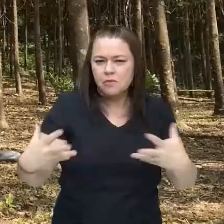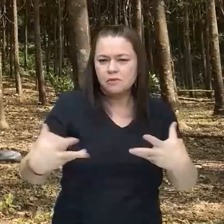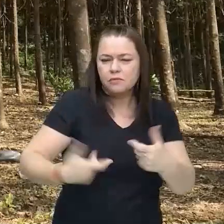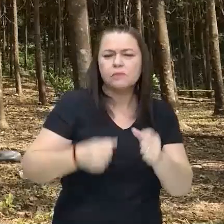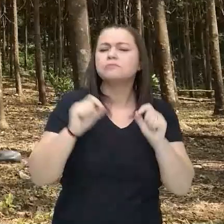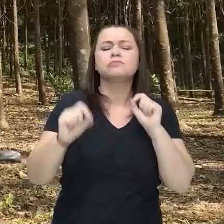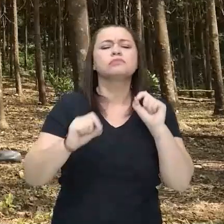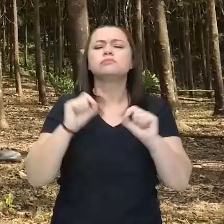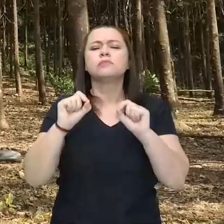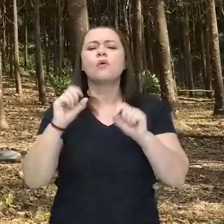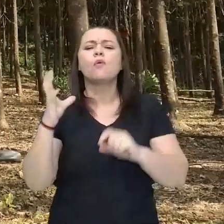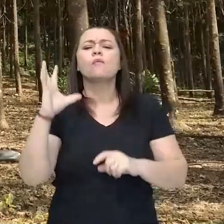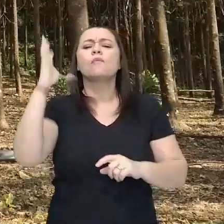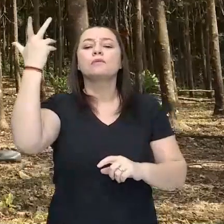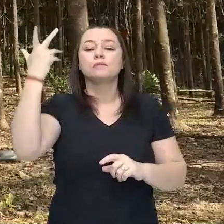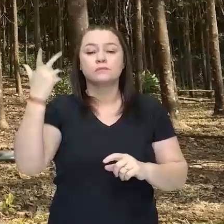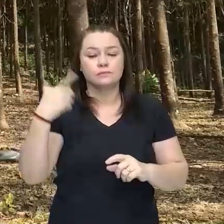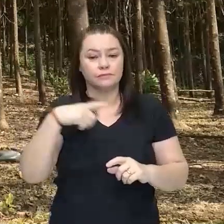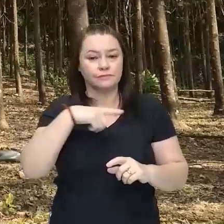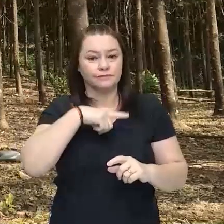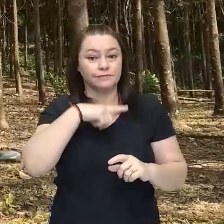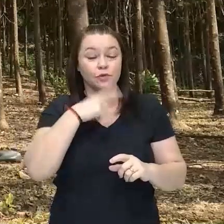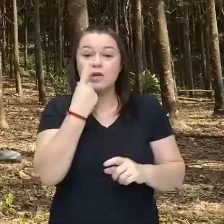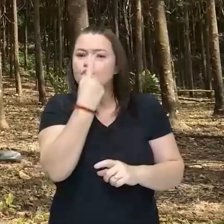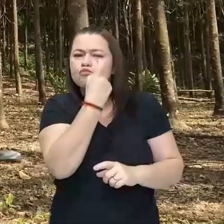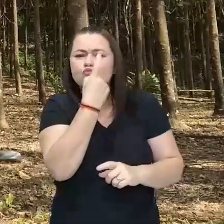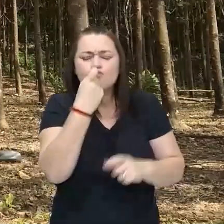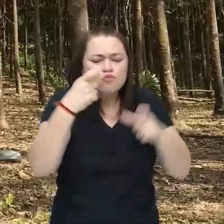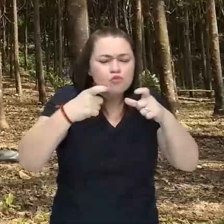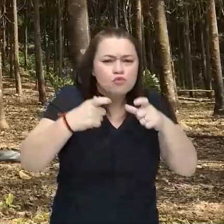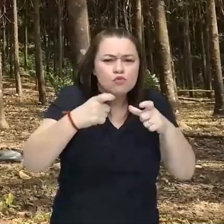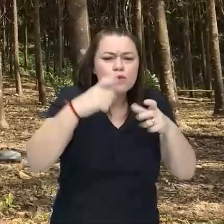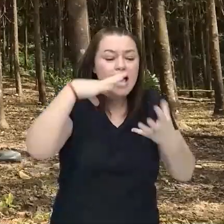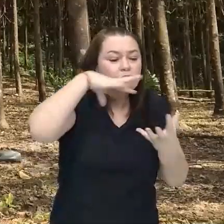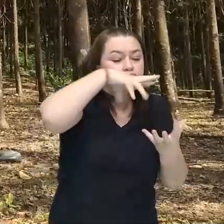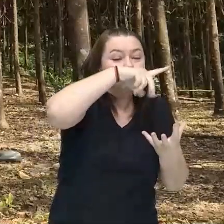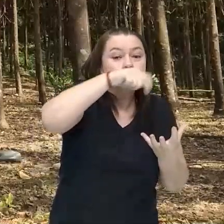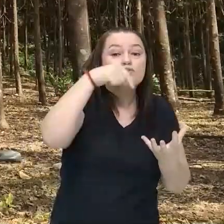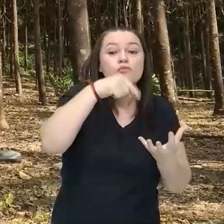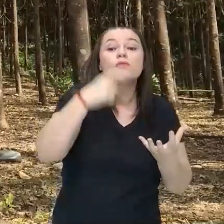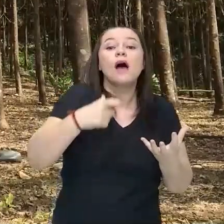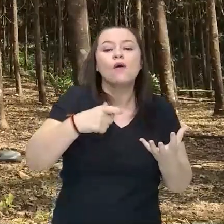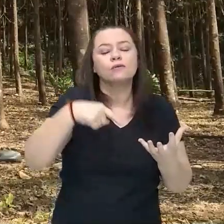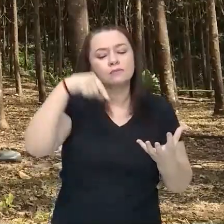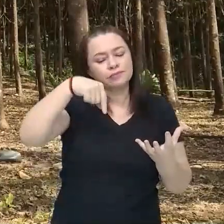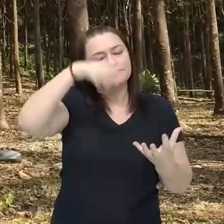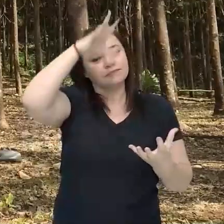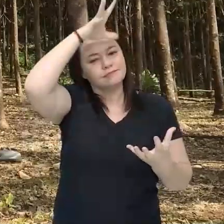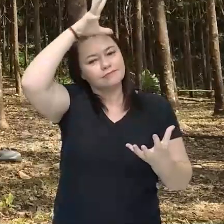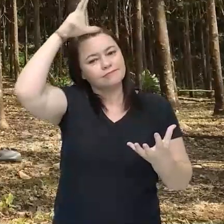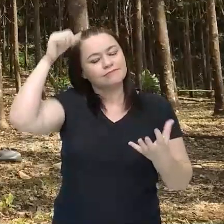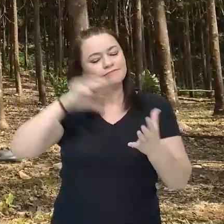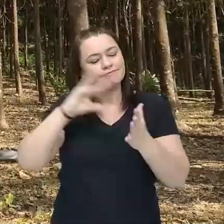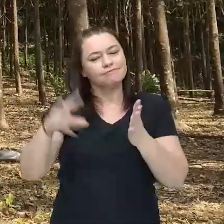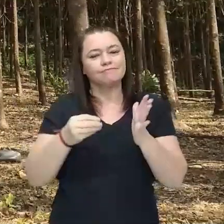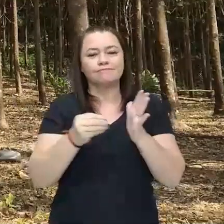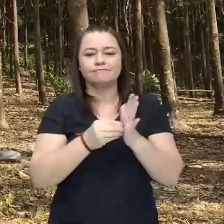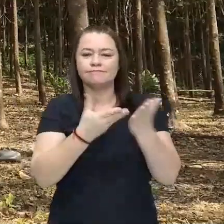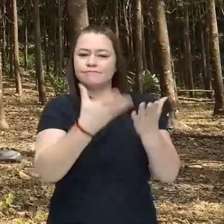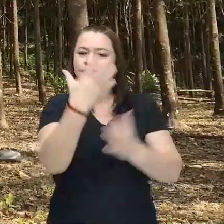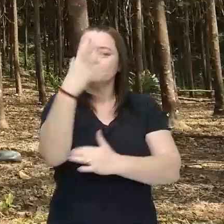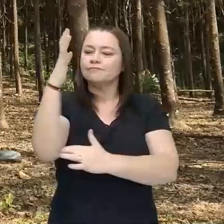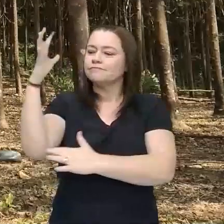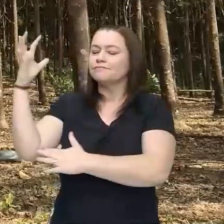aconteceu. No mundo existia apenas um lugar que tinha seringueira, onde era a nossa Amazônia, aqui esse seringal